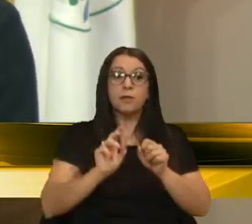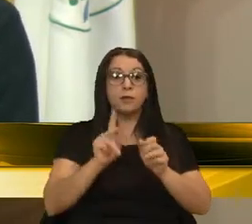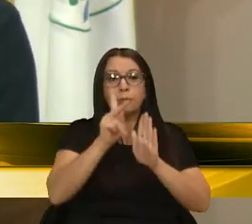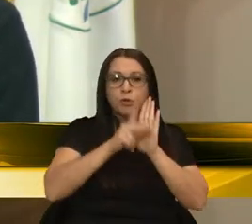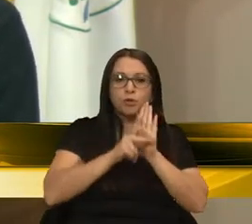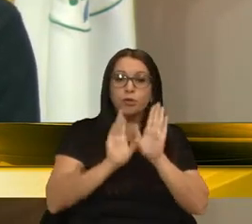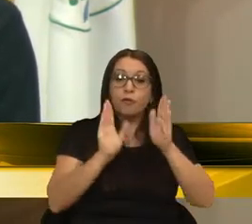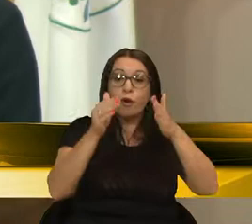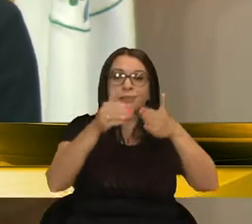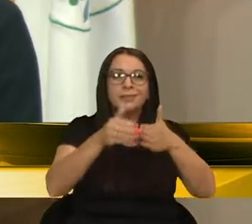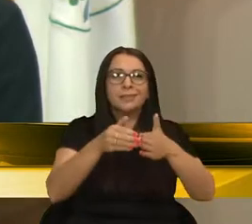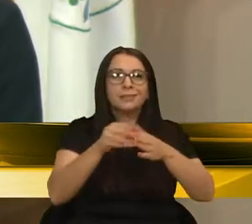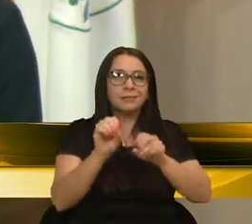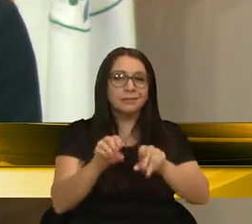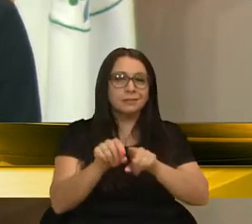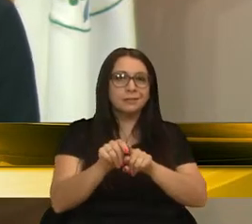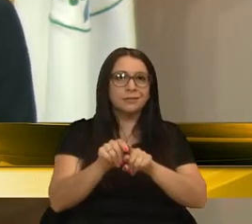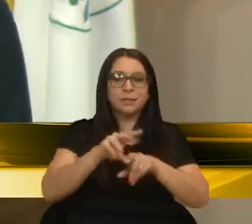que envolvia, então,